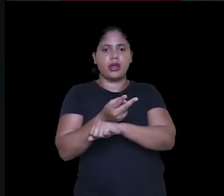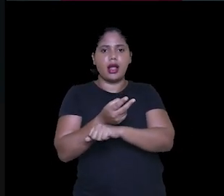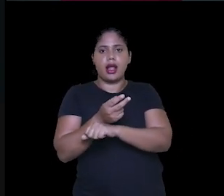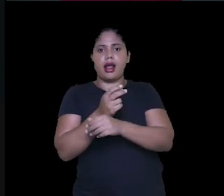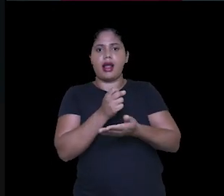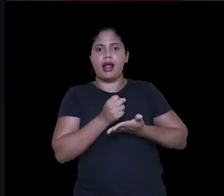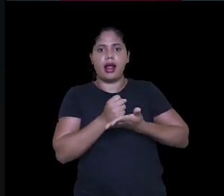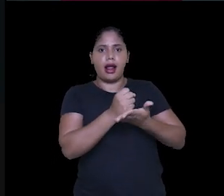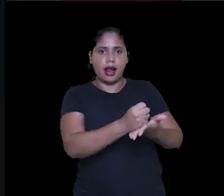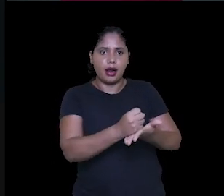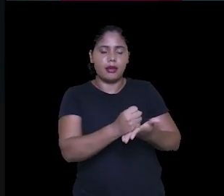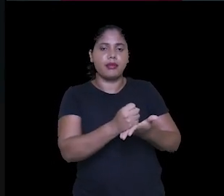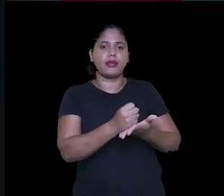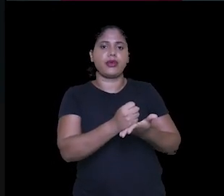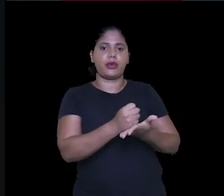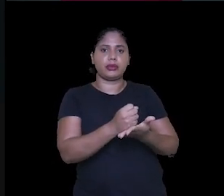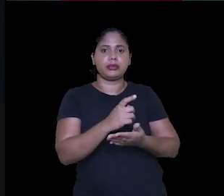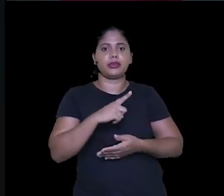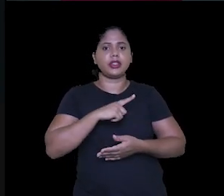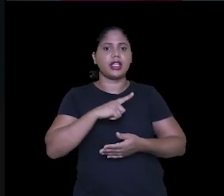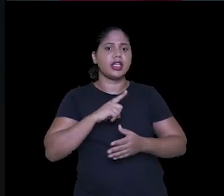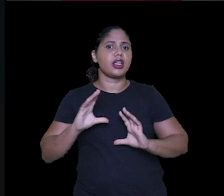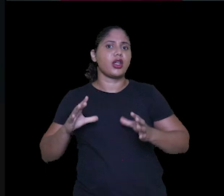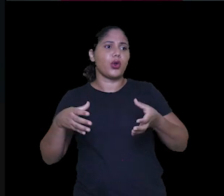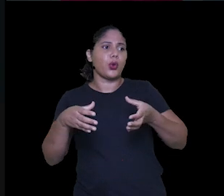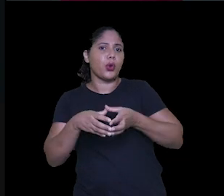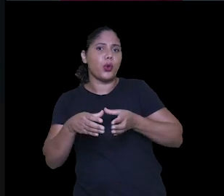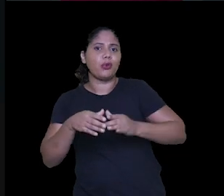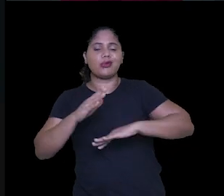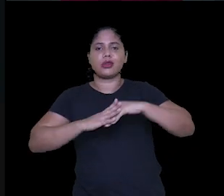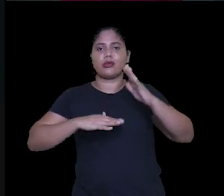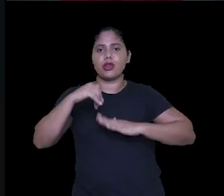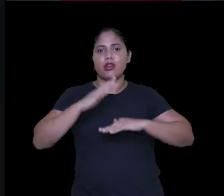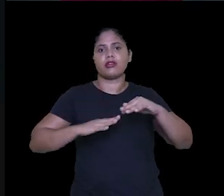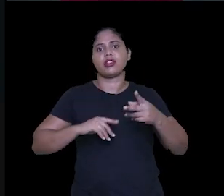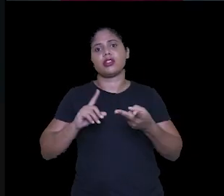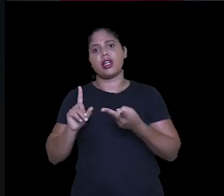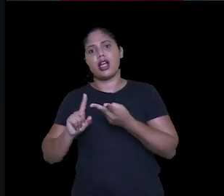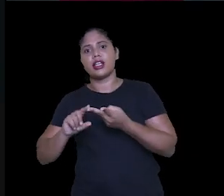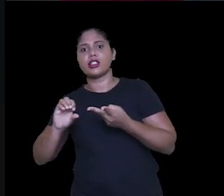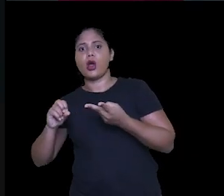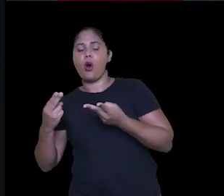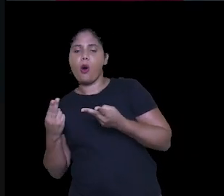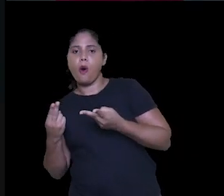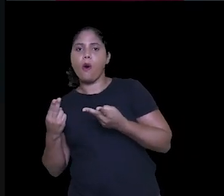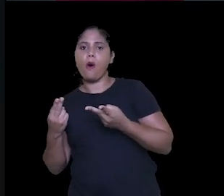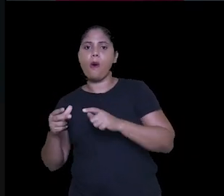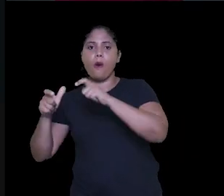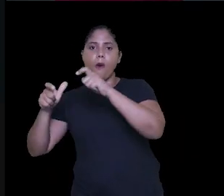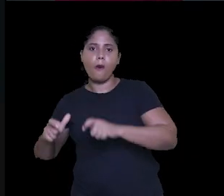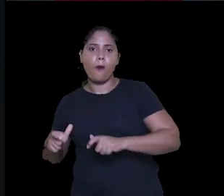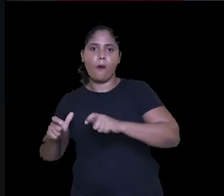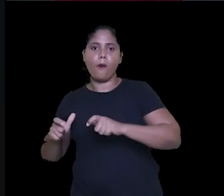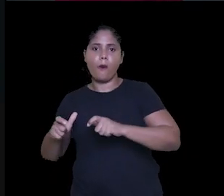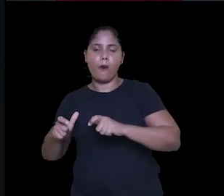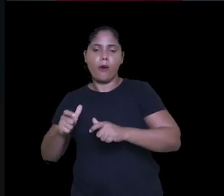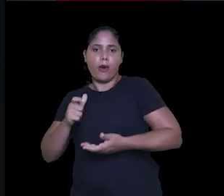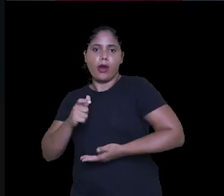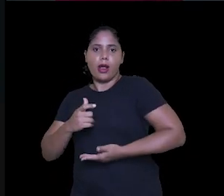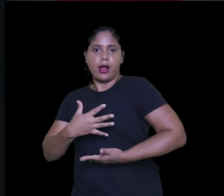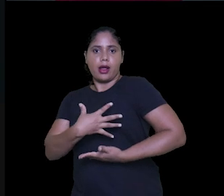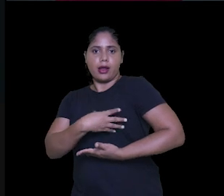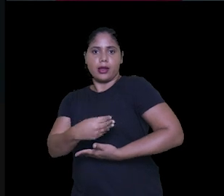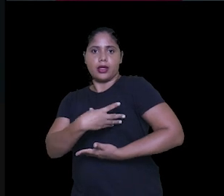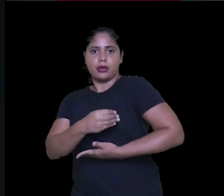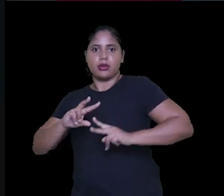a técnica correta de pega e de posição do bebê. Aqui no slide, a